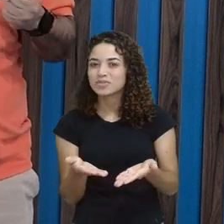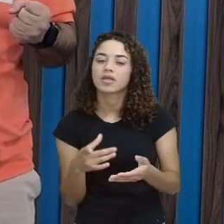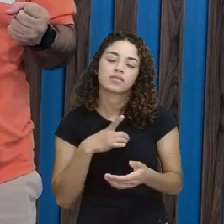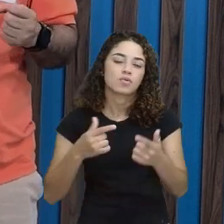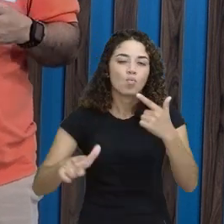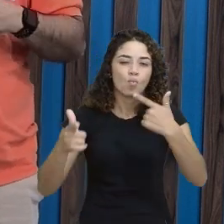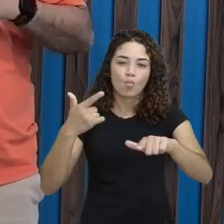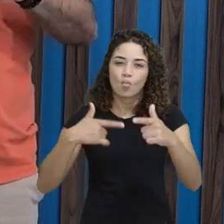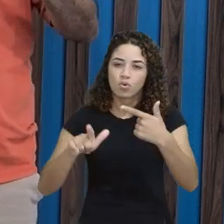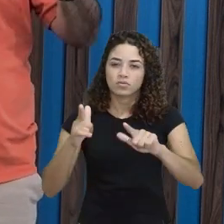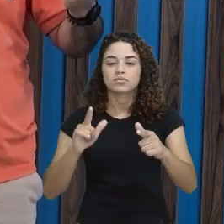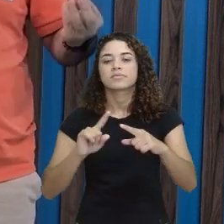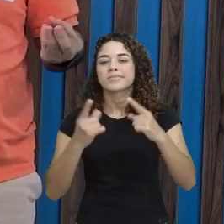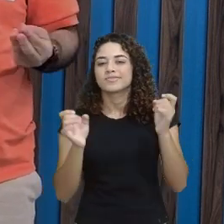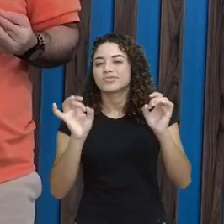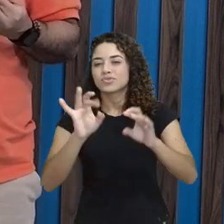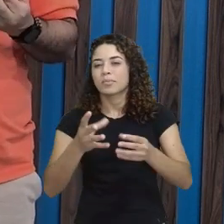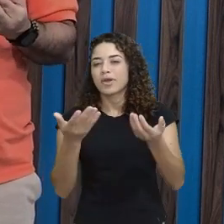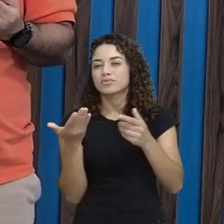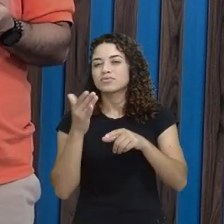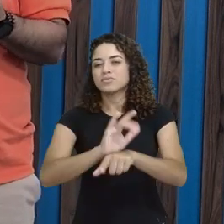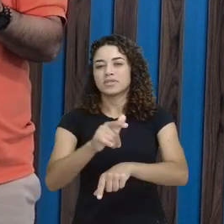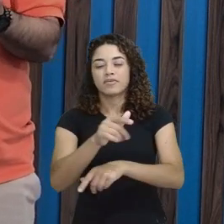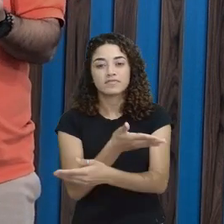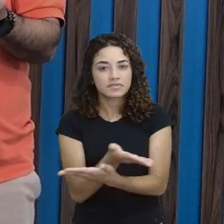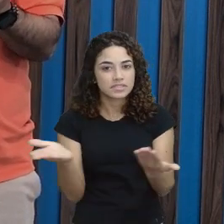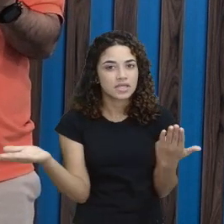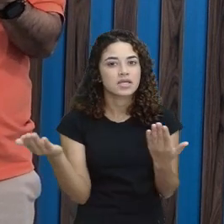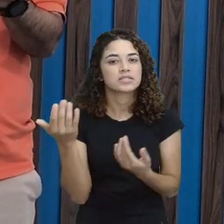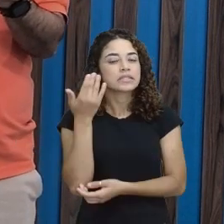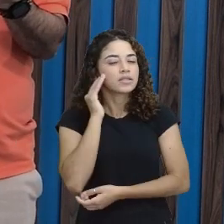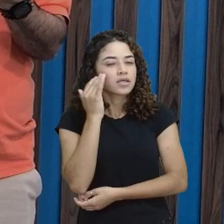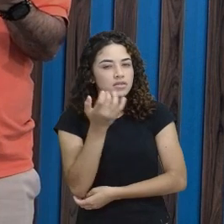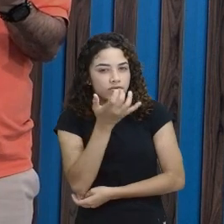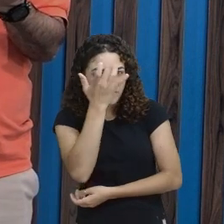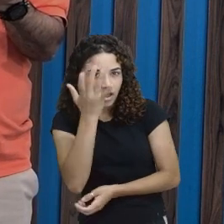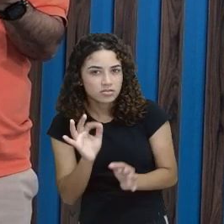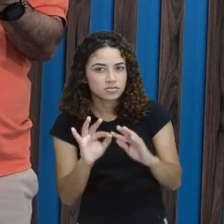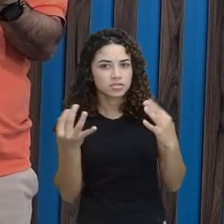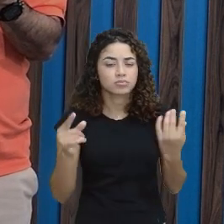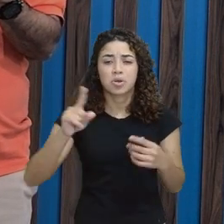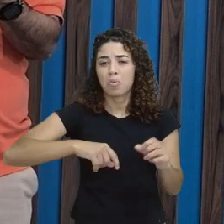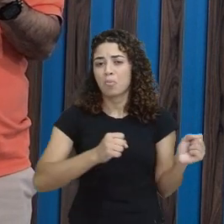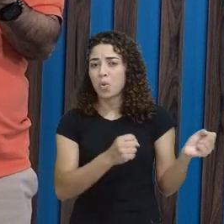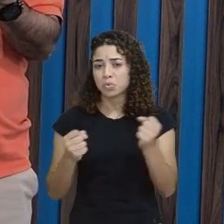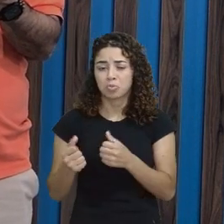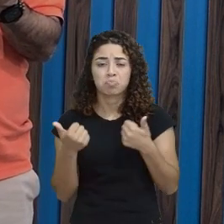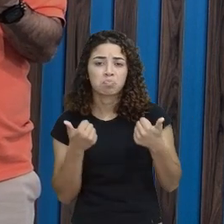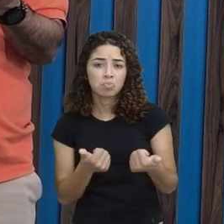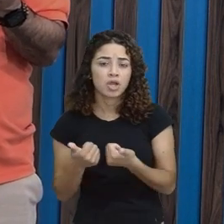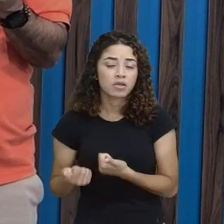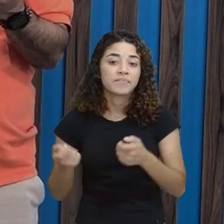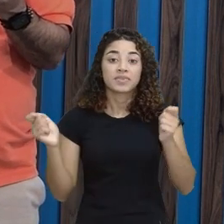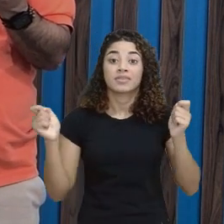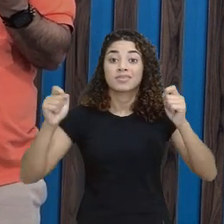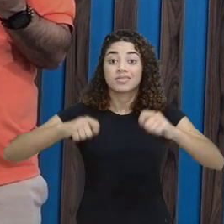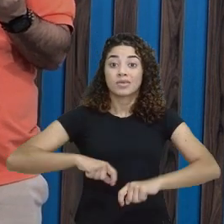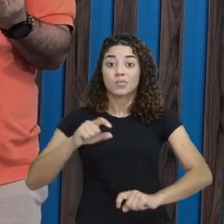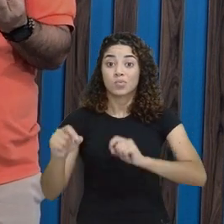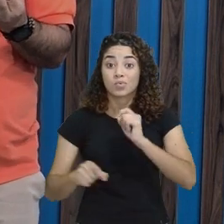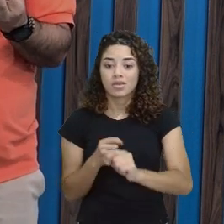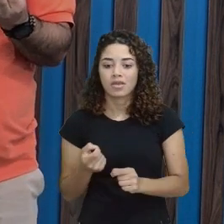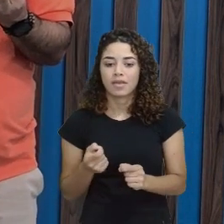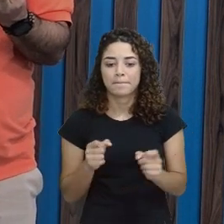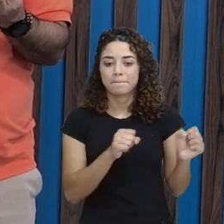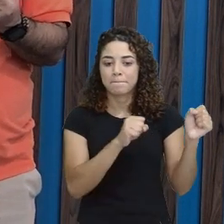tem outras nuances, mas para facilitar o entendimento é isso. Então, o poder moderador dava a ele plenos